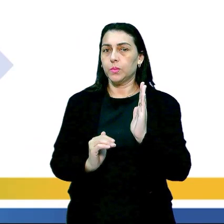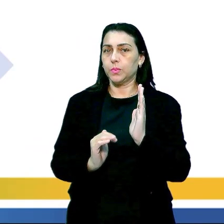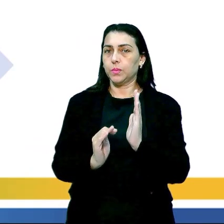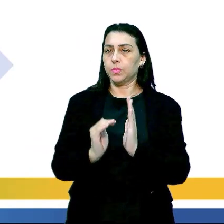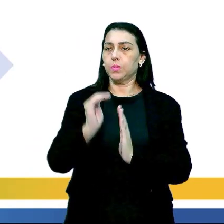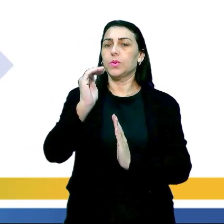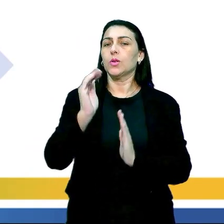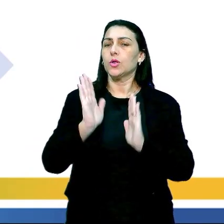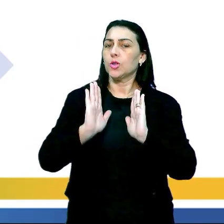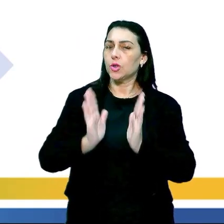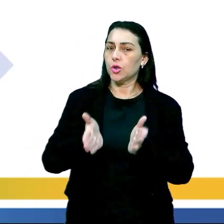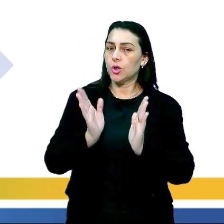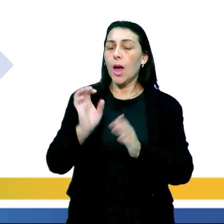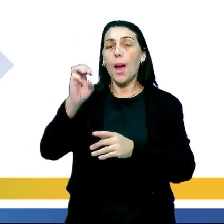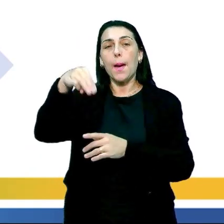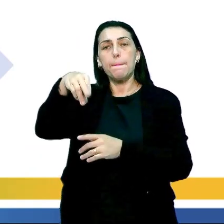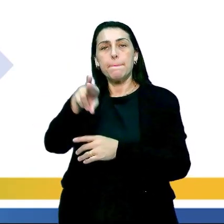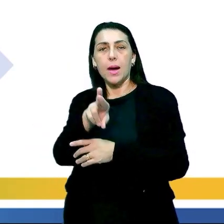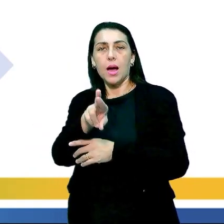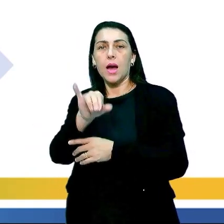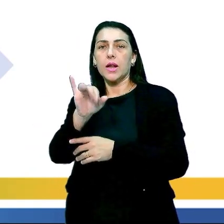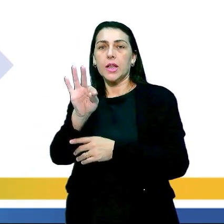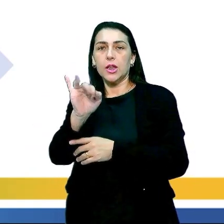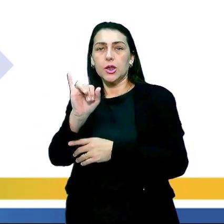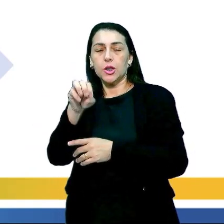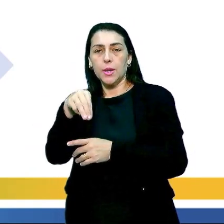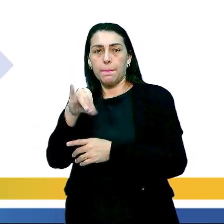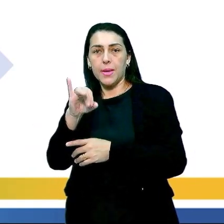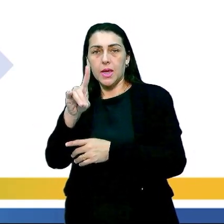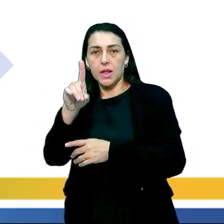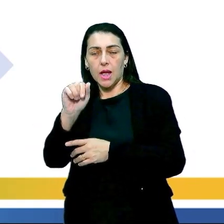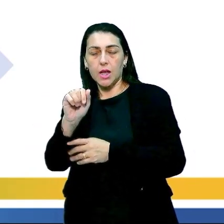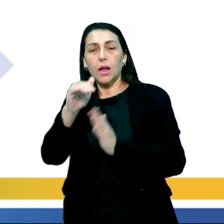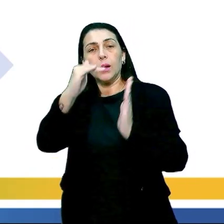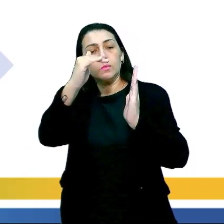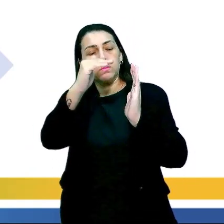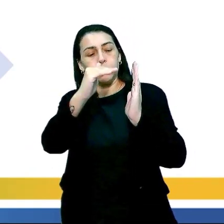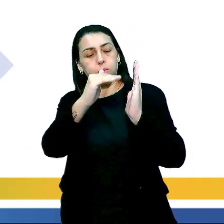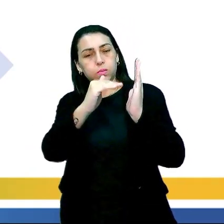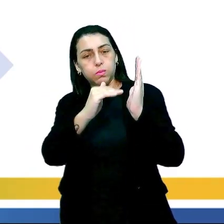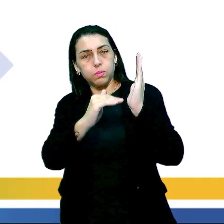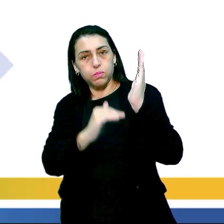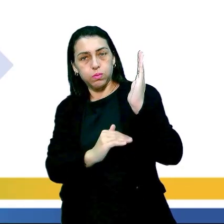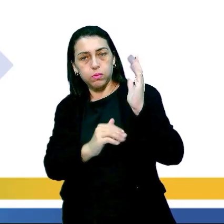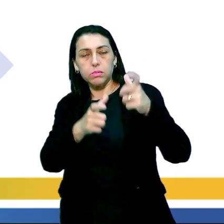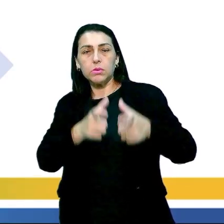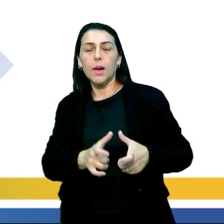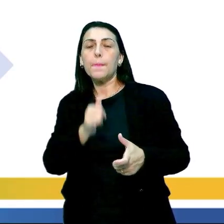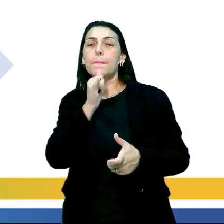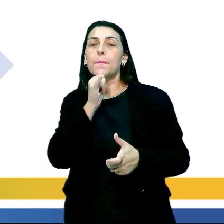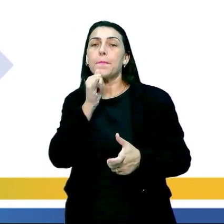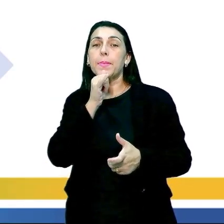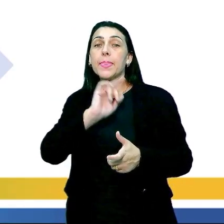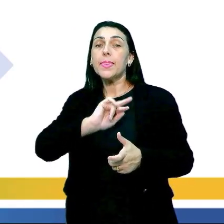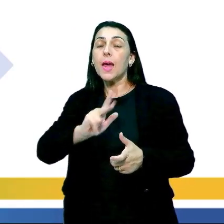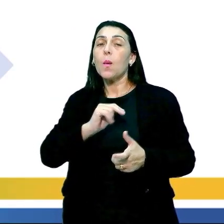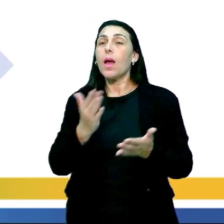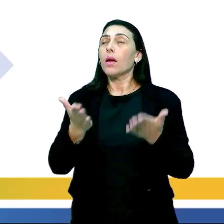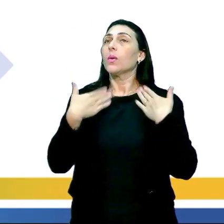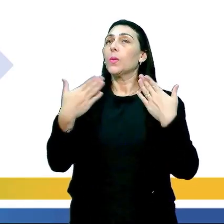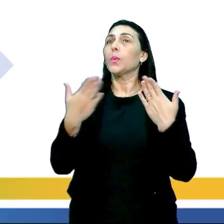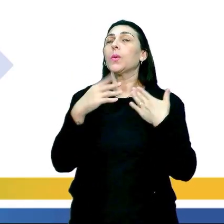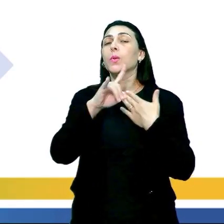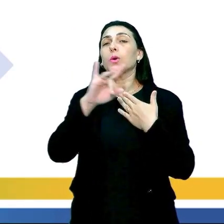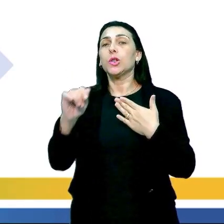térmica. Já a maritimidade, ela diminui a amplitude térmica de um lugar. Por exemplo, não é tão quente durante o